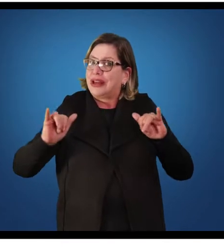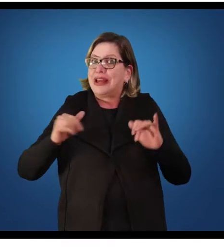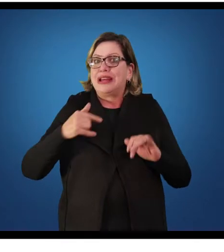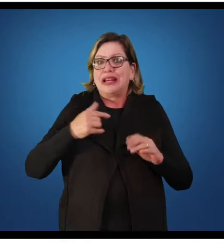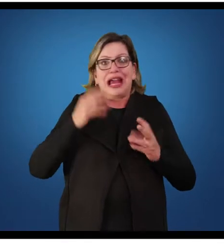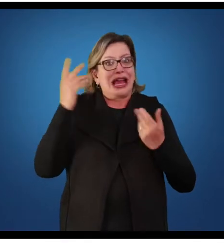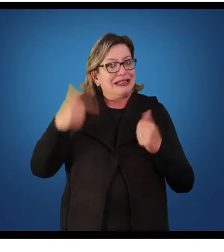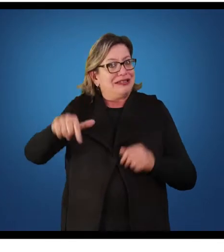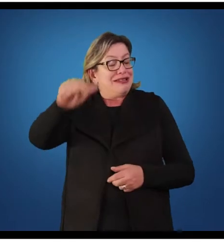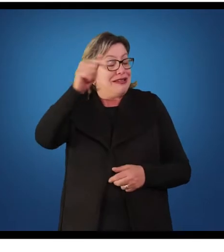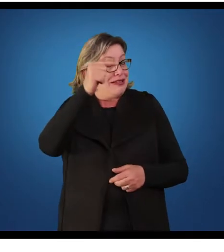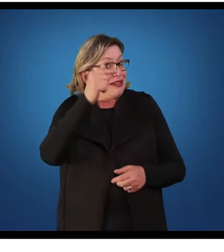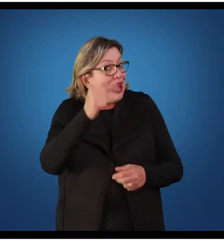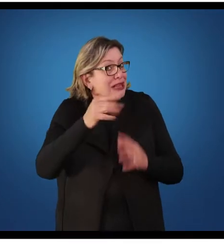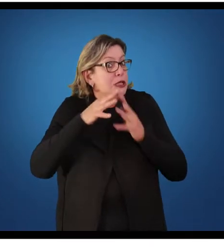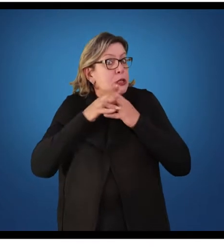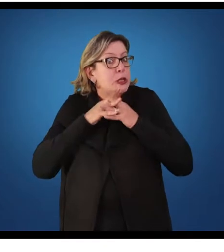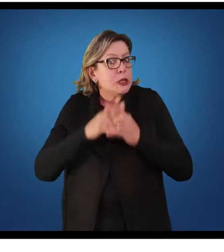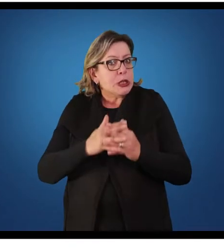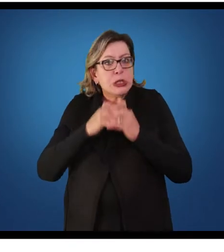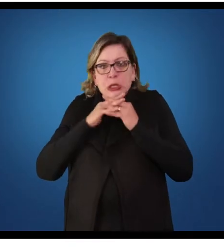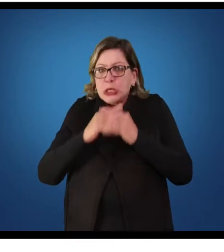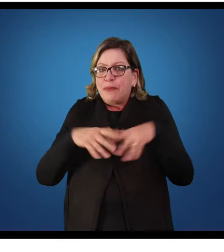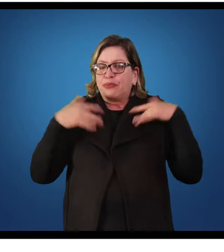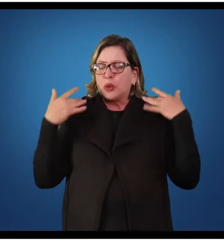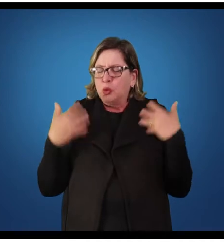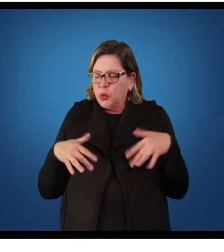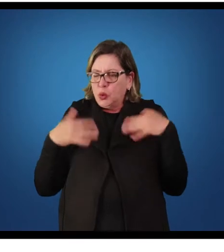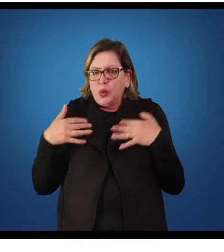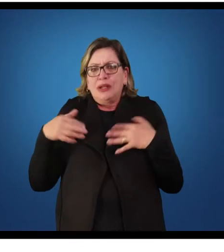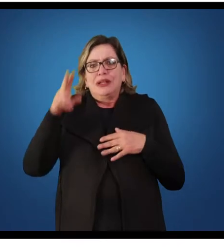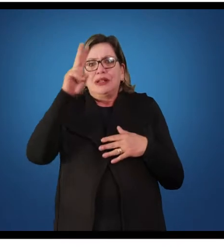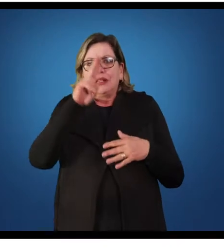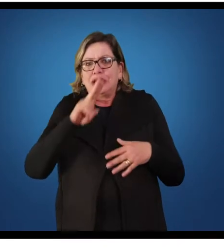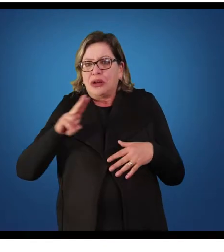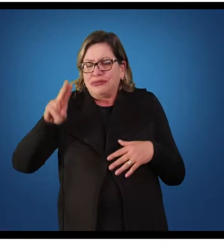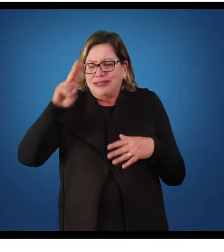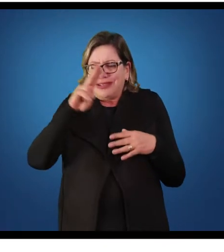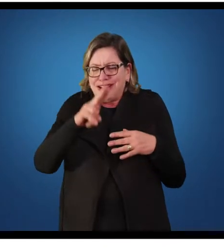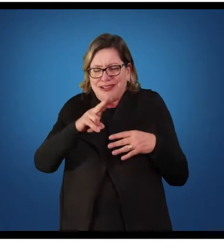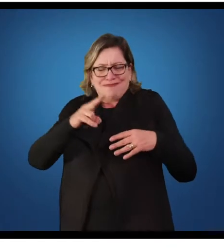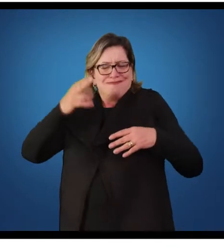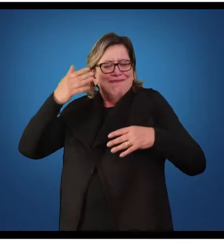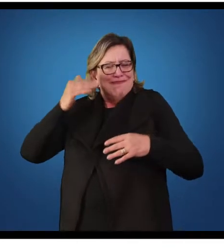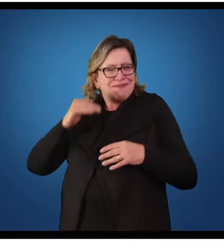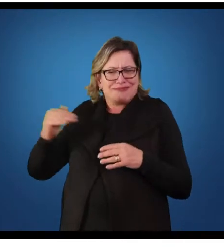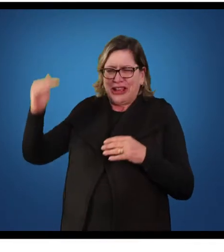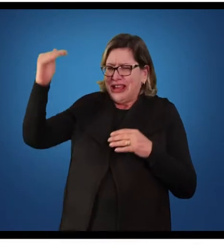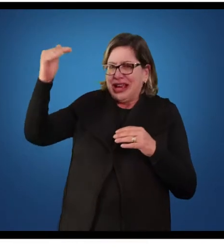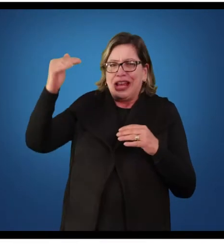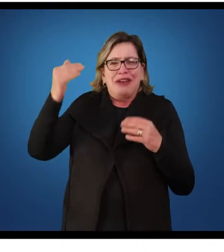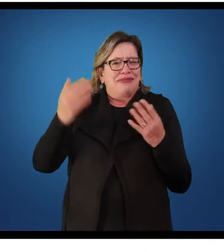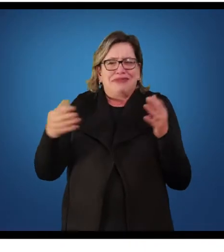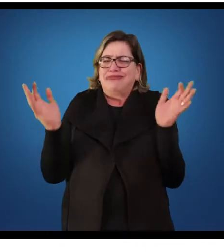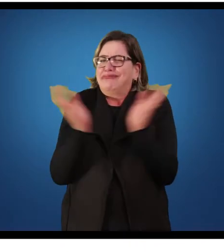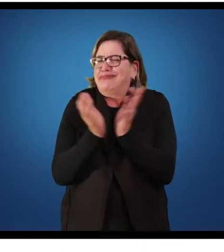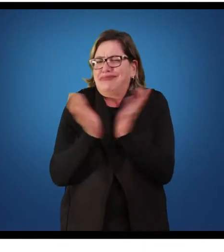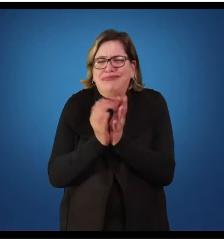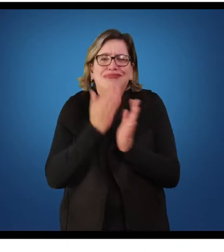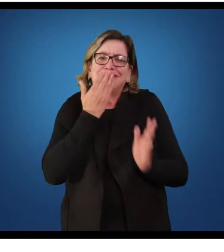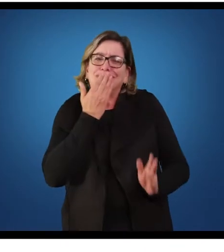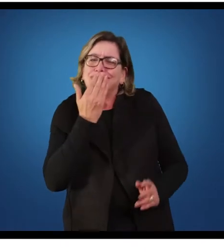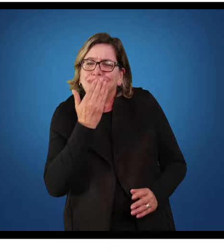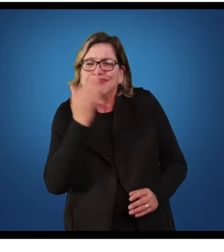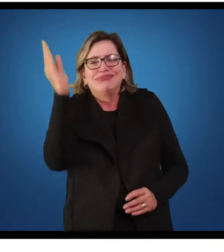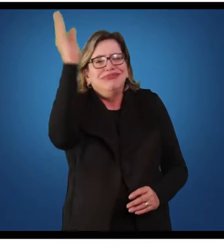é muito complexa e ela é utilizada para alto nível. Seleção brasileira para cima aí,